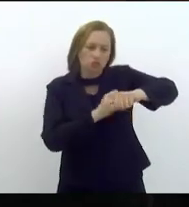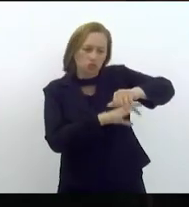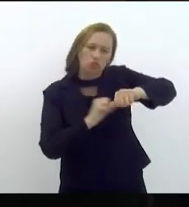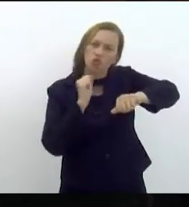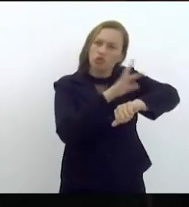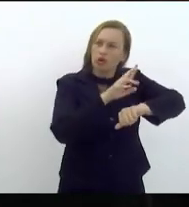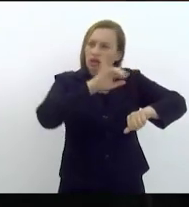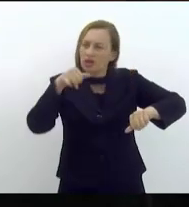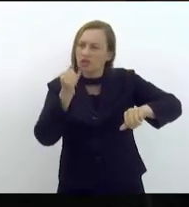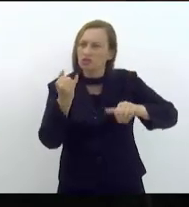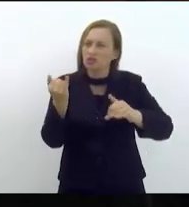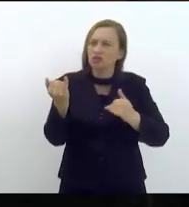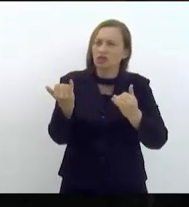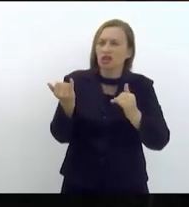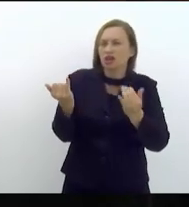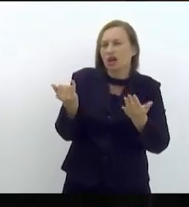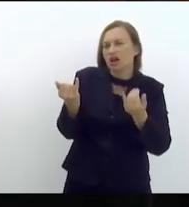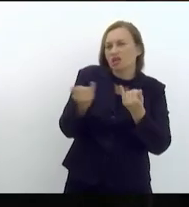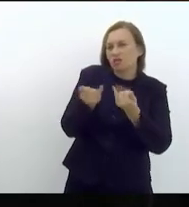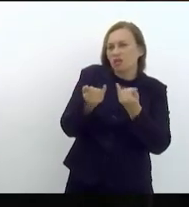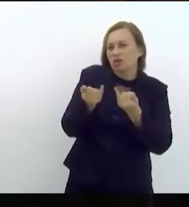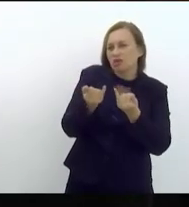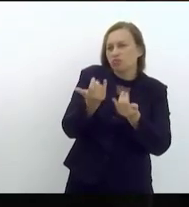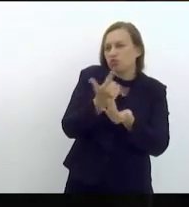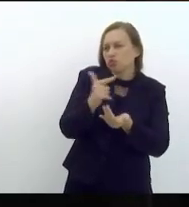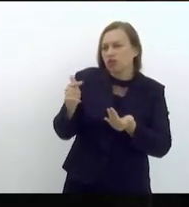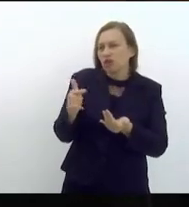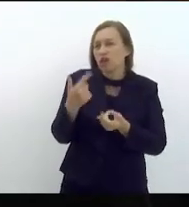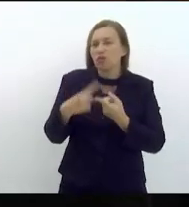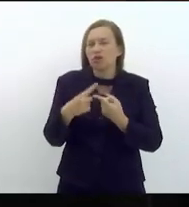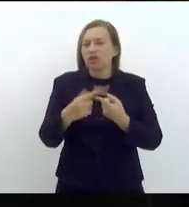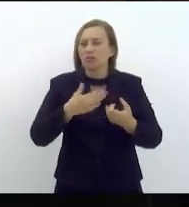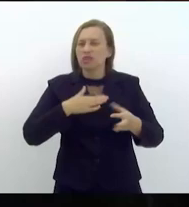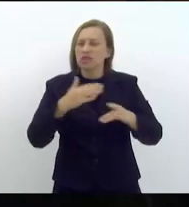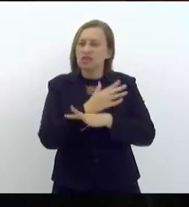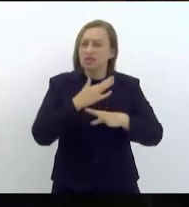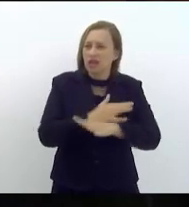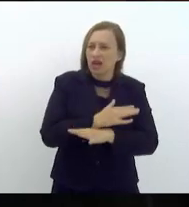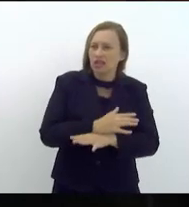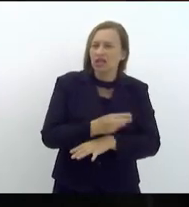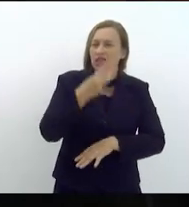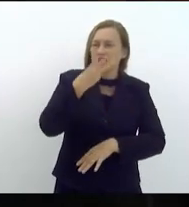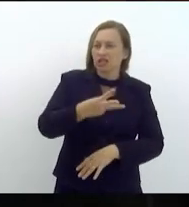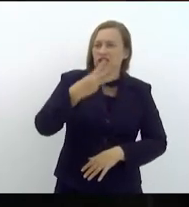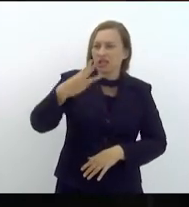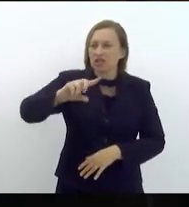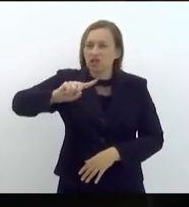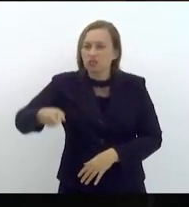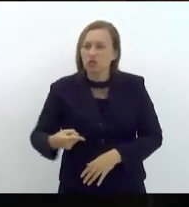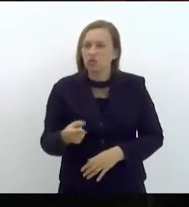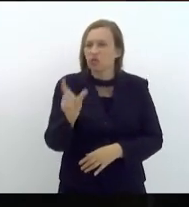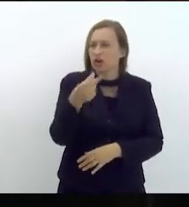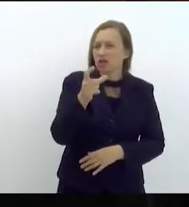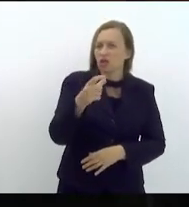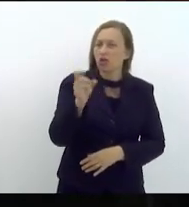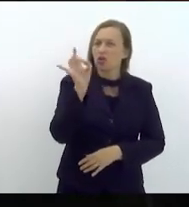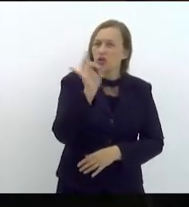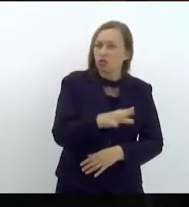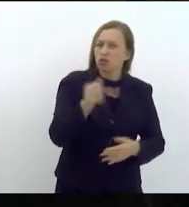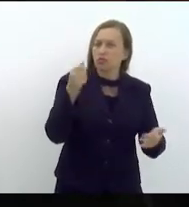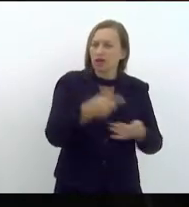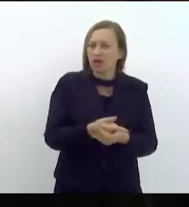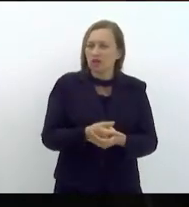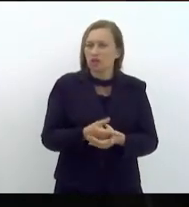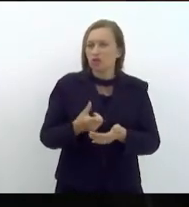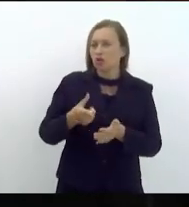não dá as informações corretas Porque na minha cidade foram entregues 33 mil cartões o último pagamento sem